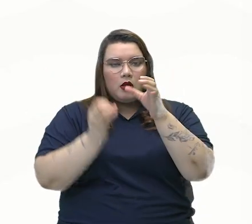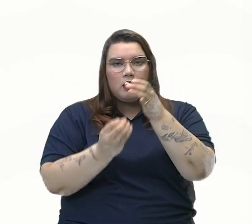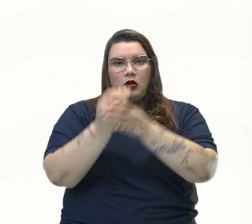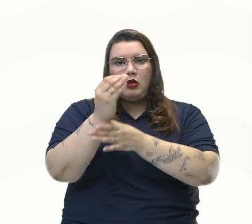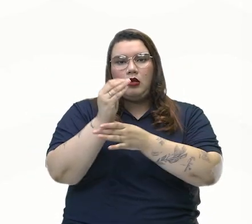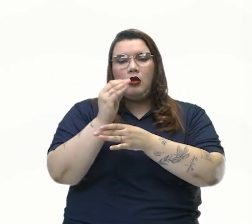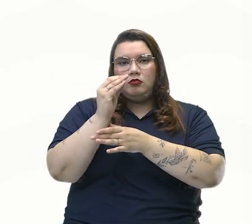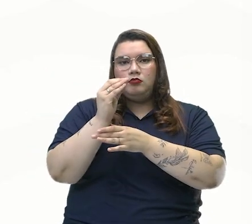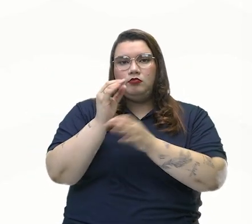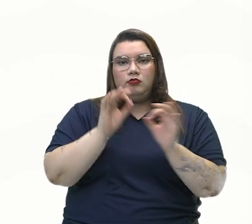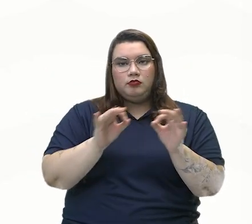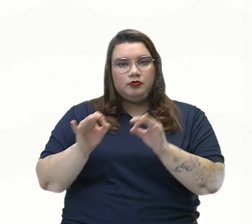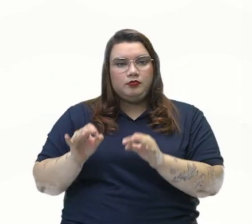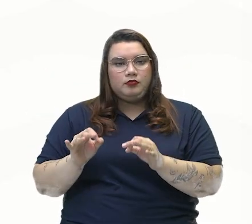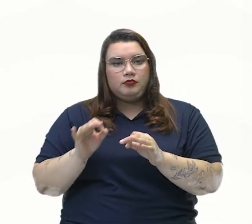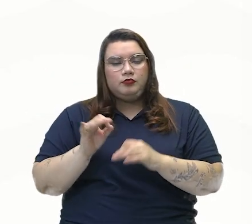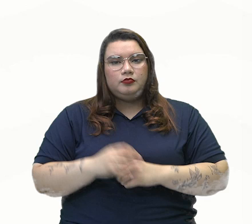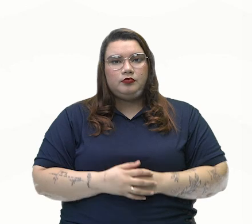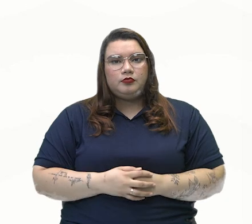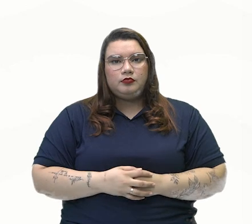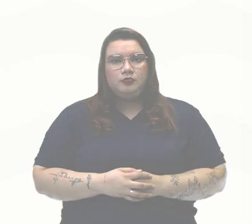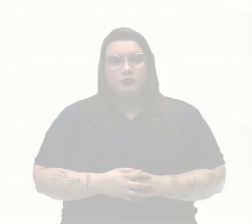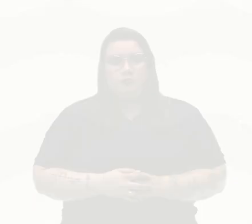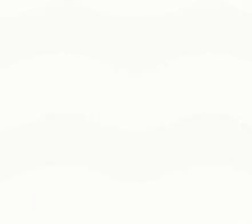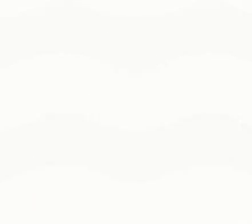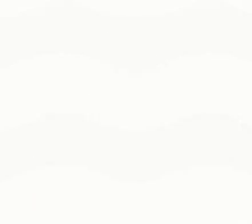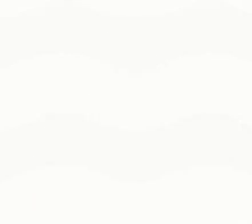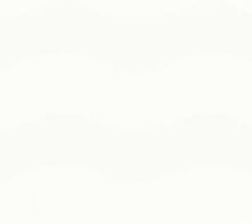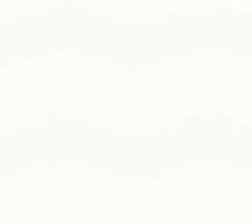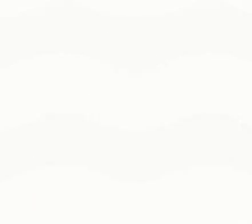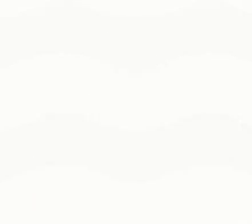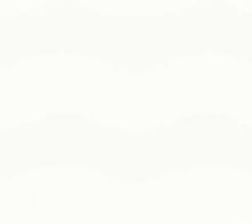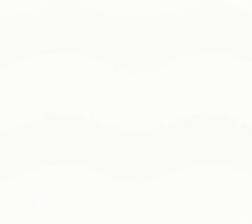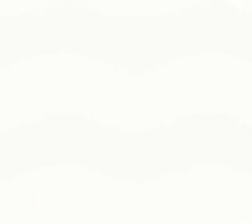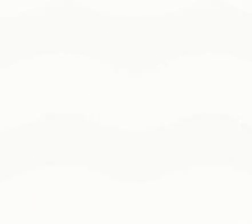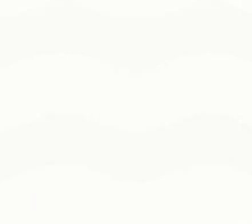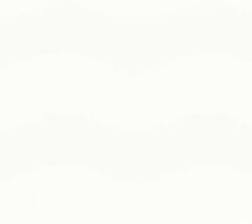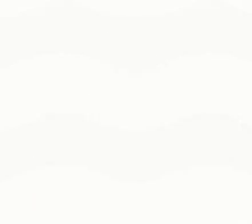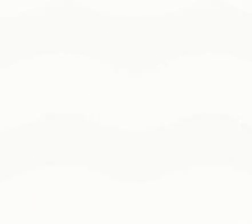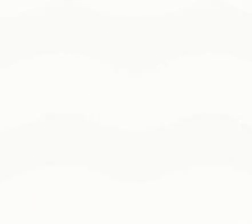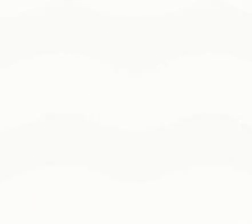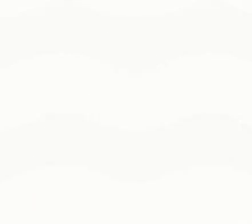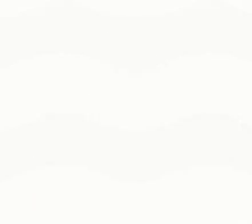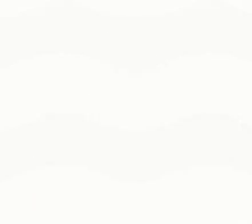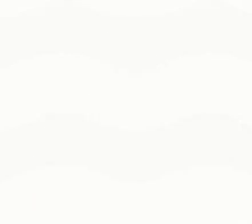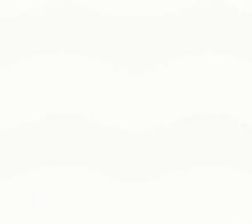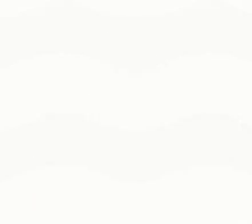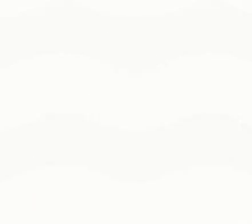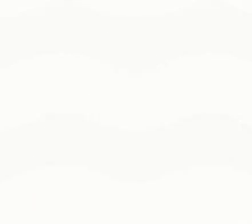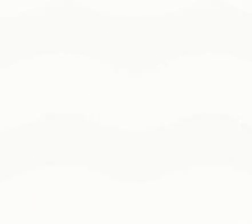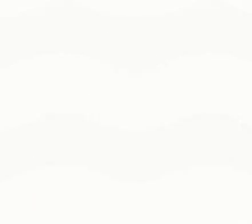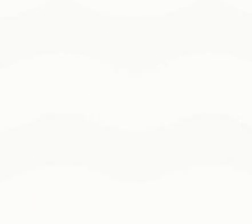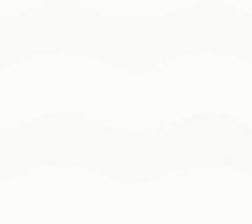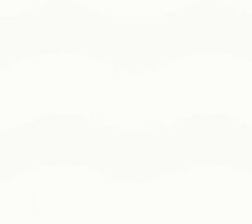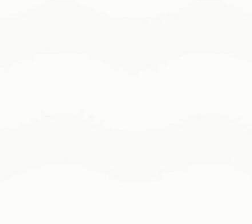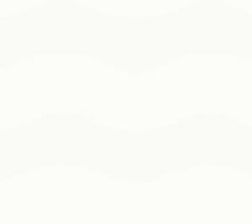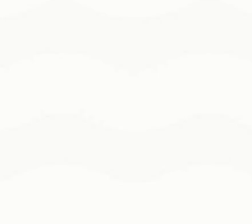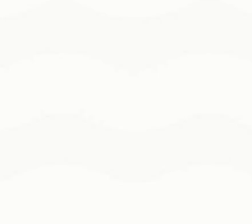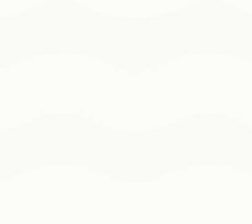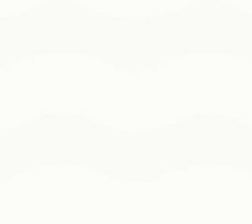calota e constrói uma lente. E eu chamo essa lente aí de biconvexa, porque é como se eu tivesse dois